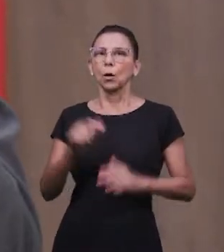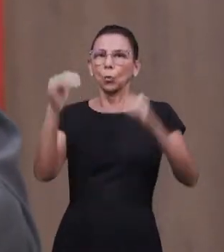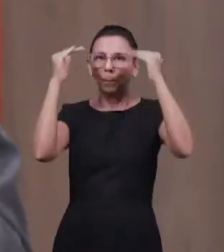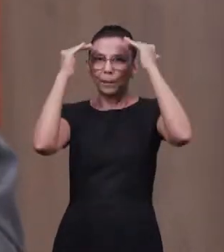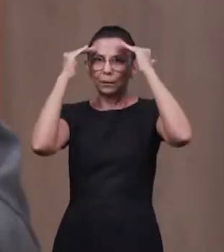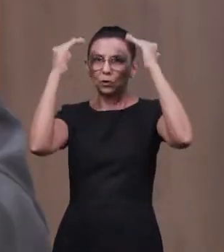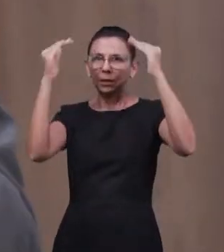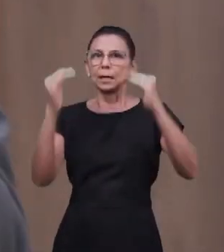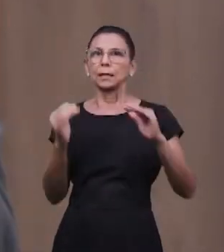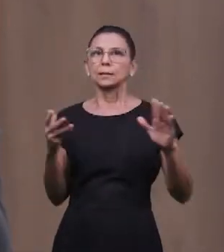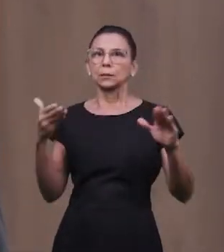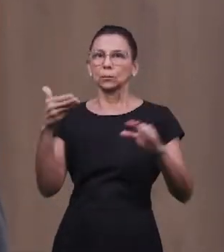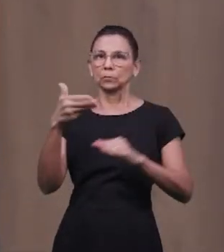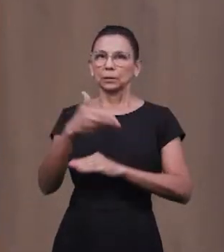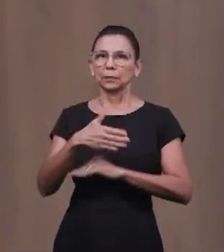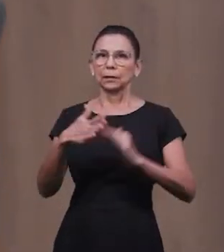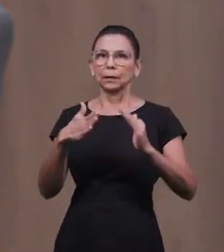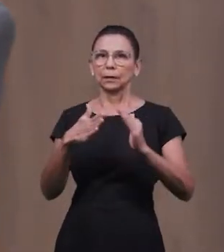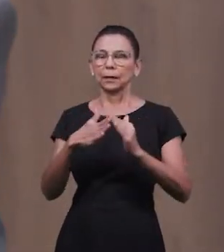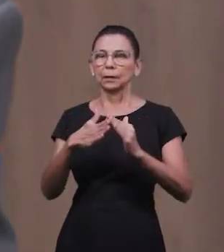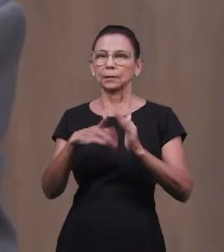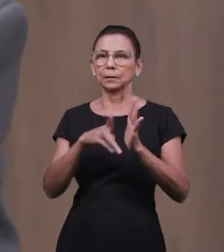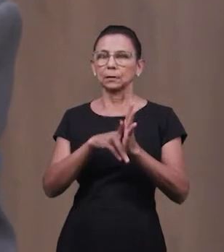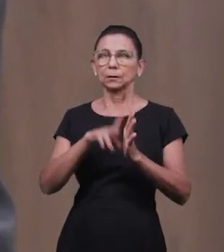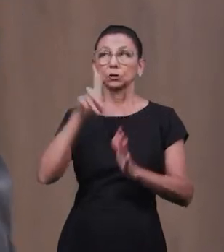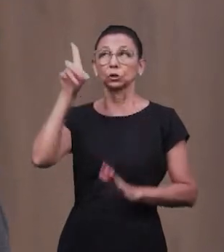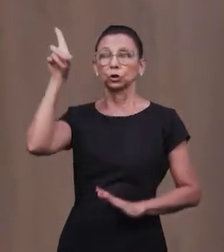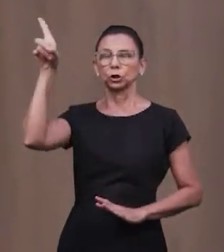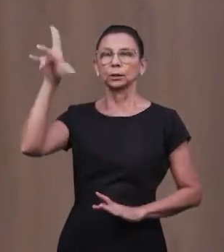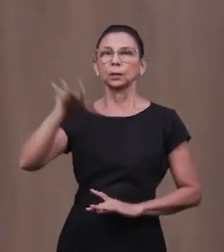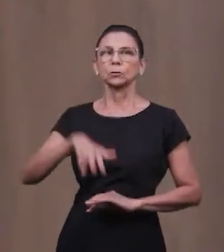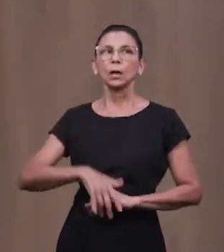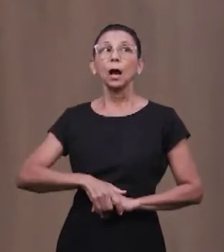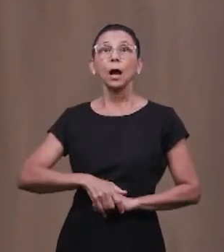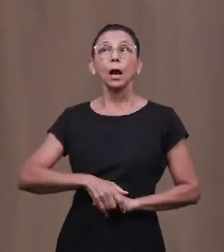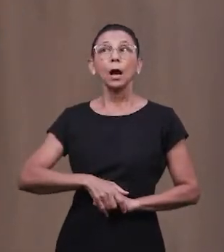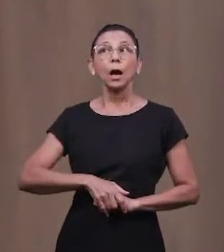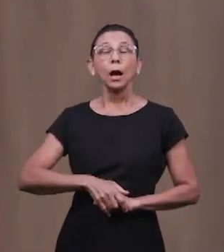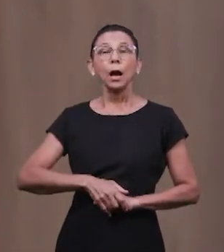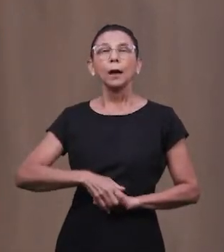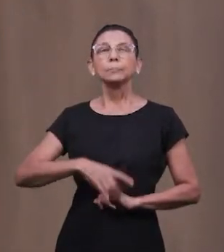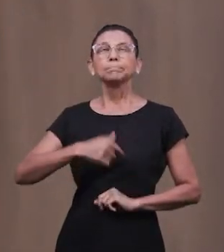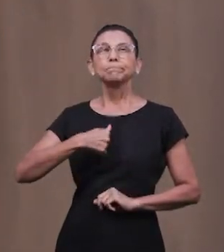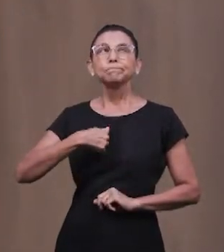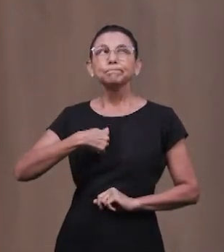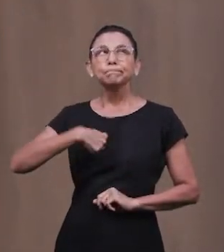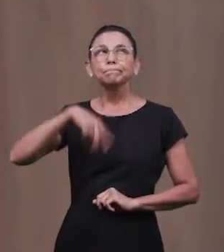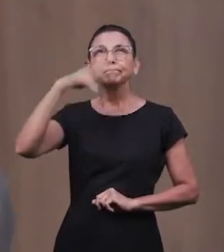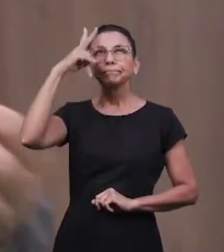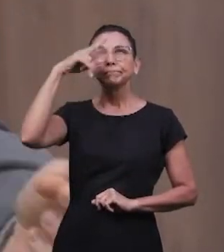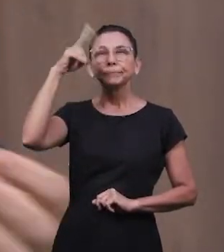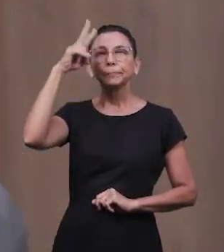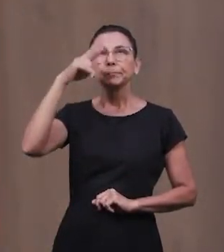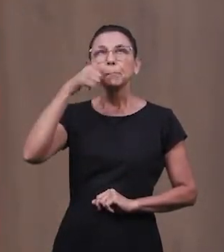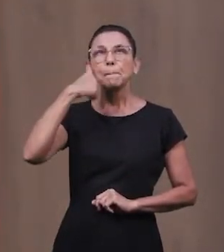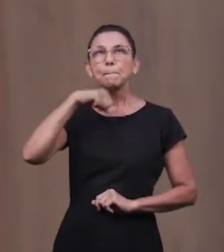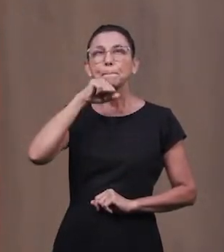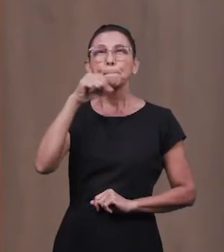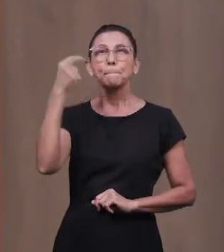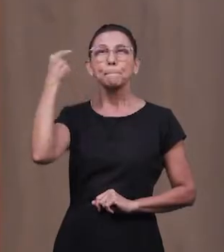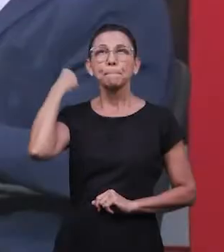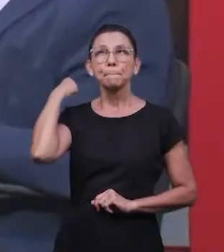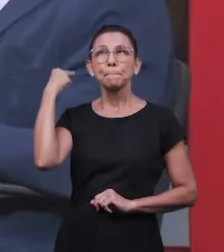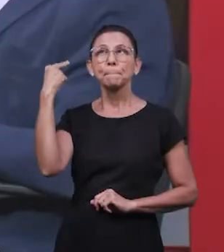testemunhou, testificou, aquilo que eu aprendi, era isso. Exatamente. Era isso. E ao mesmo